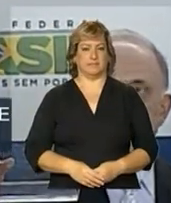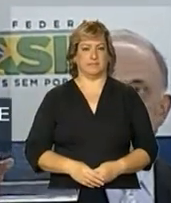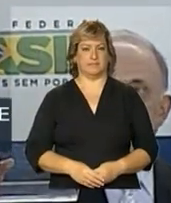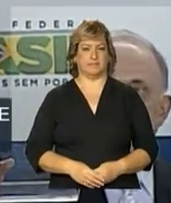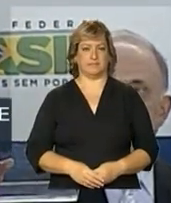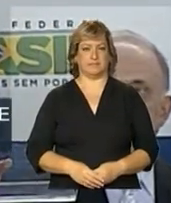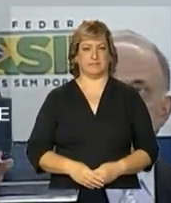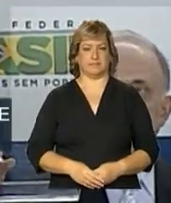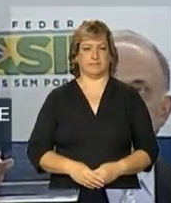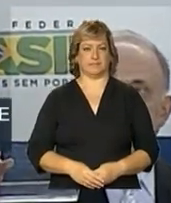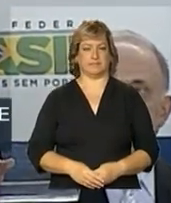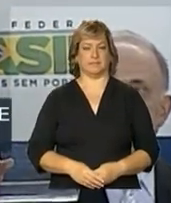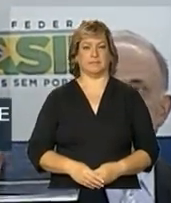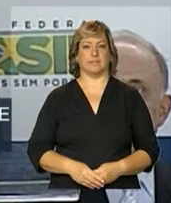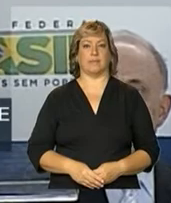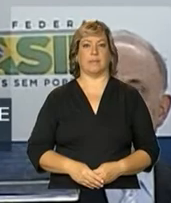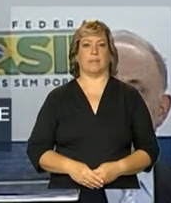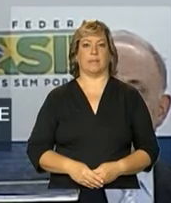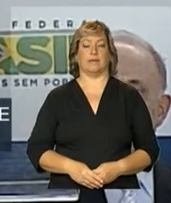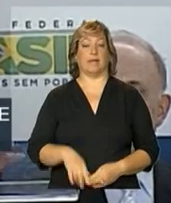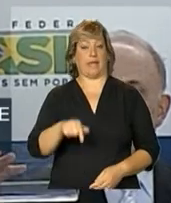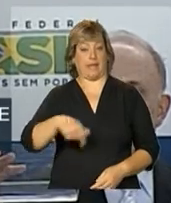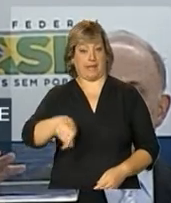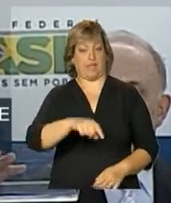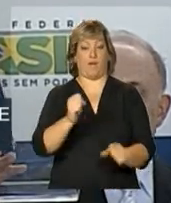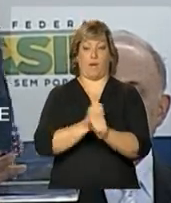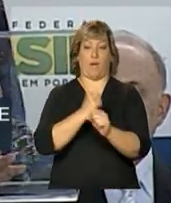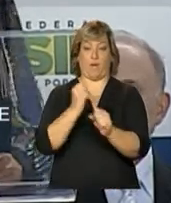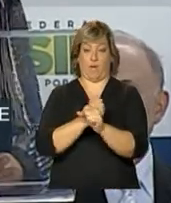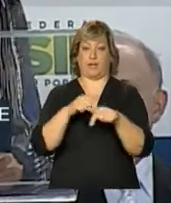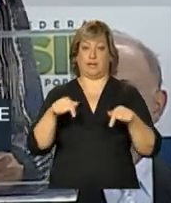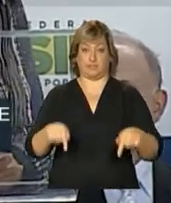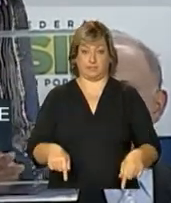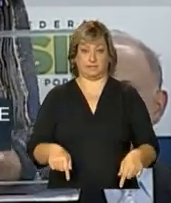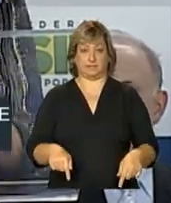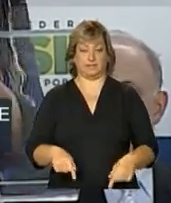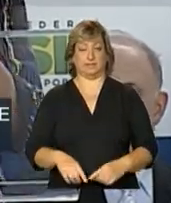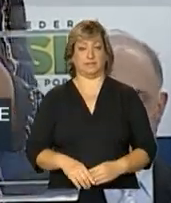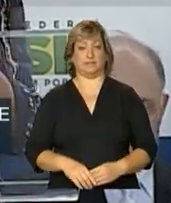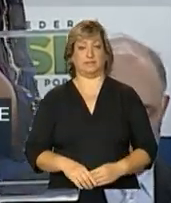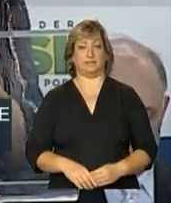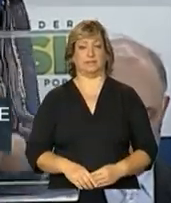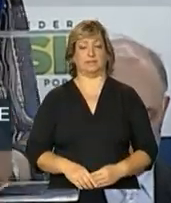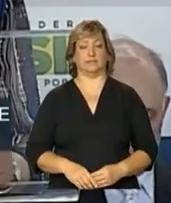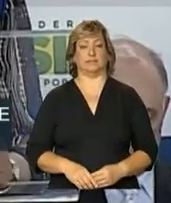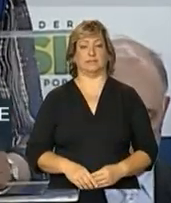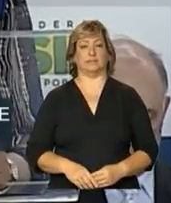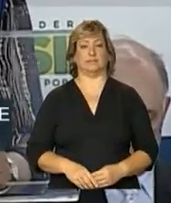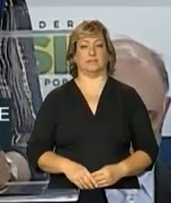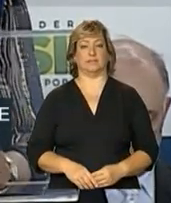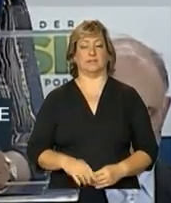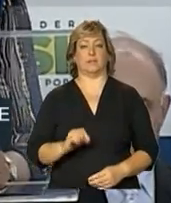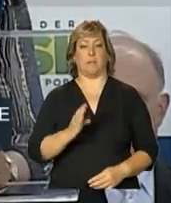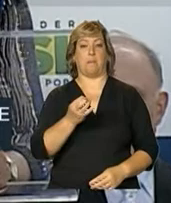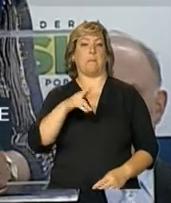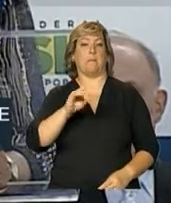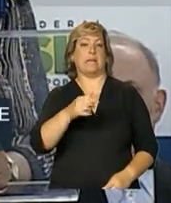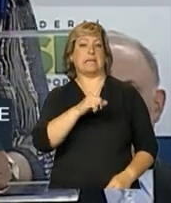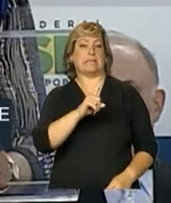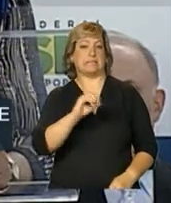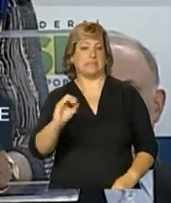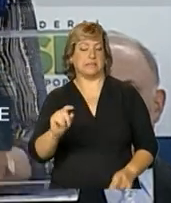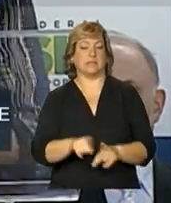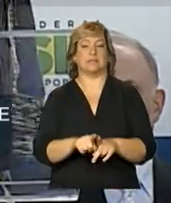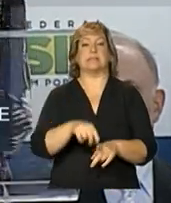eu e elas são essa obra aqui é o berço 100